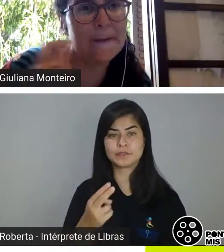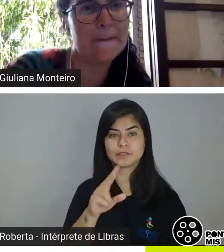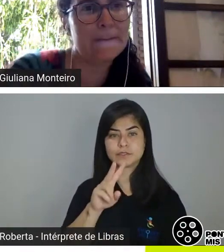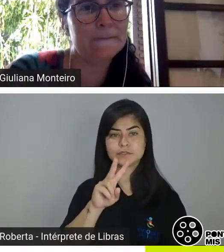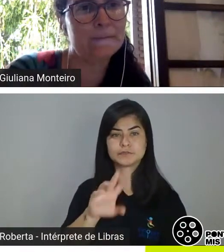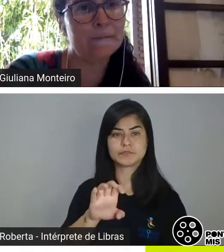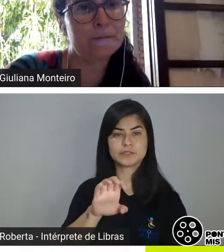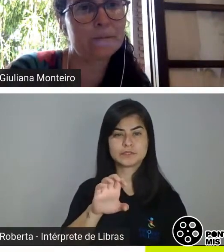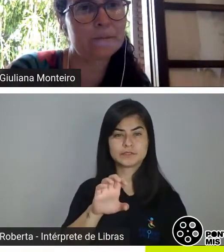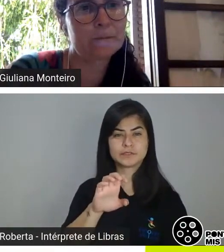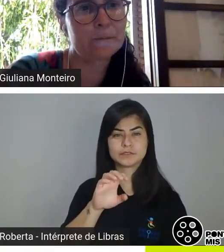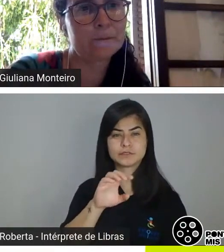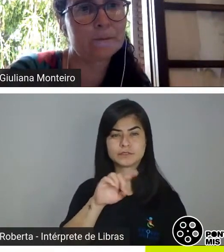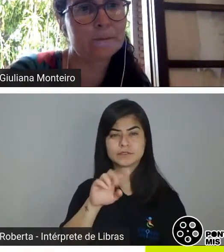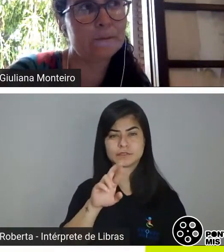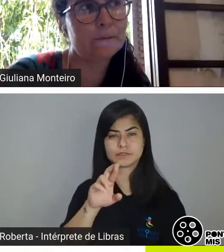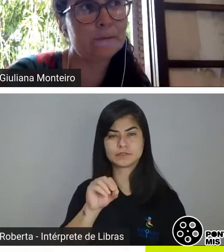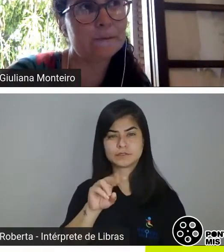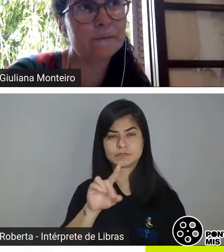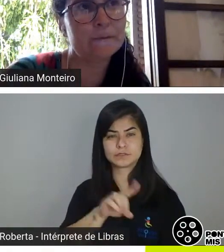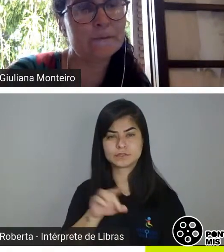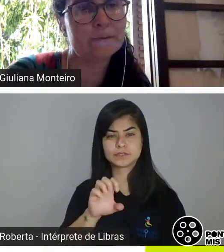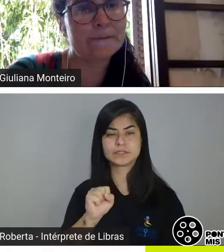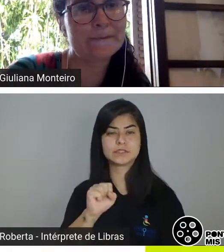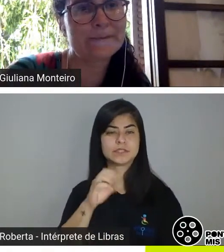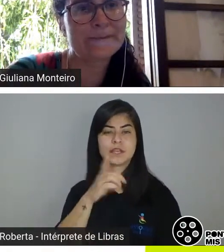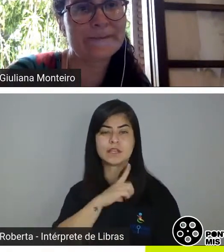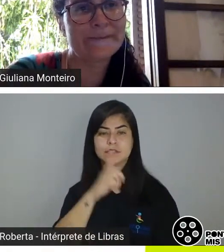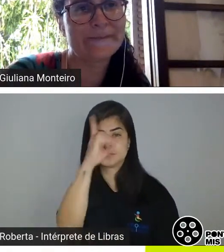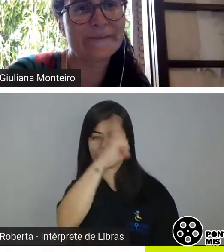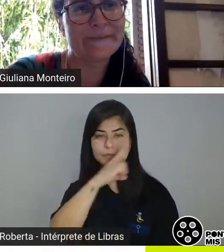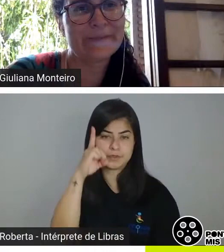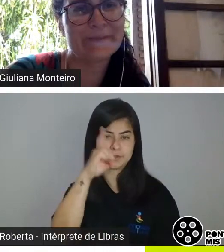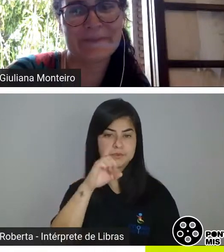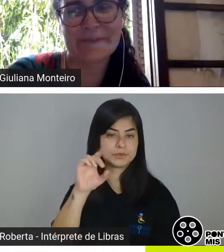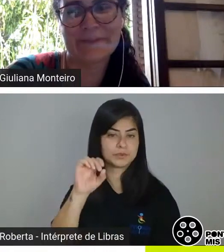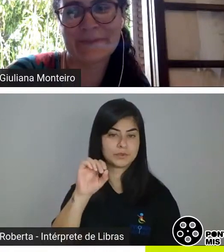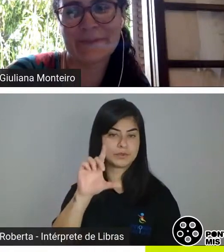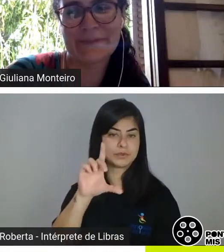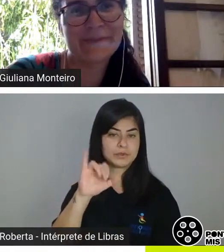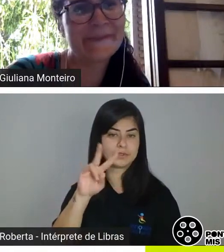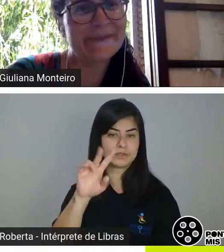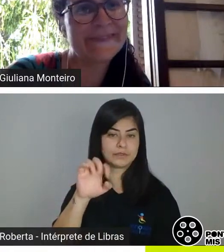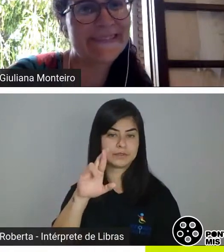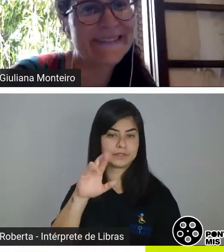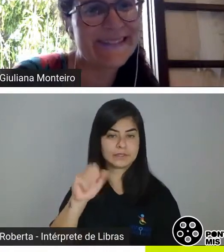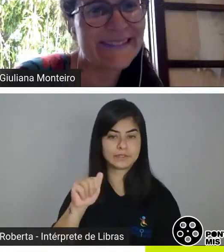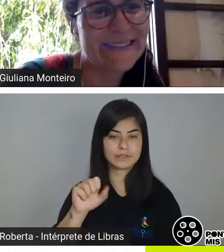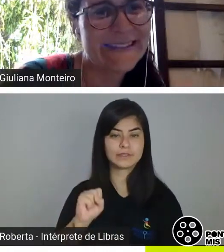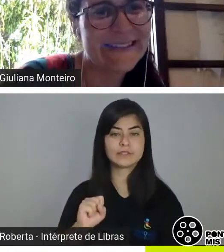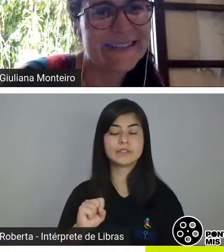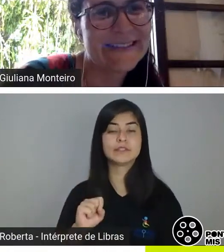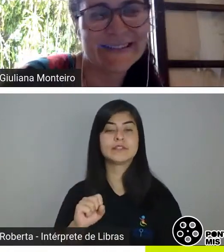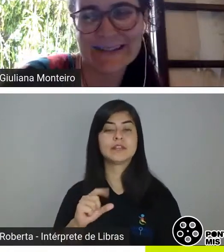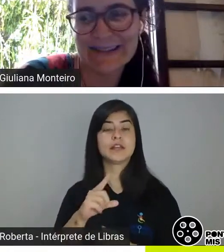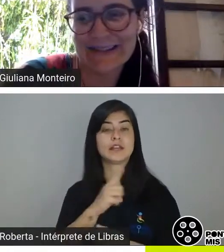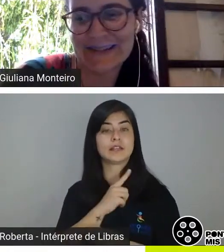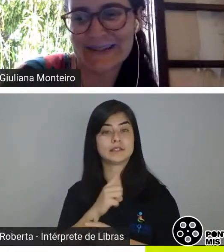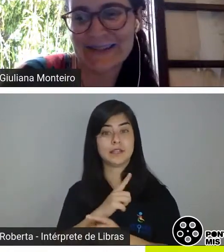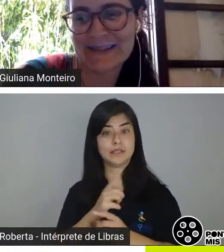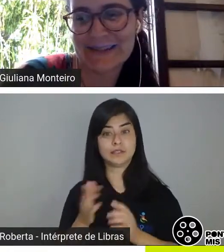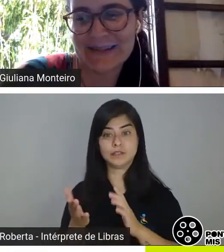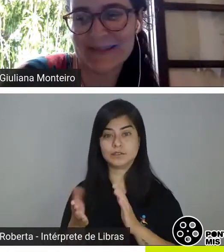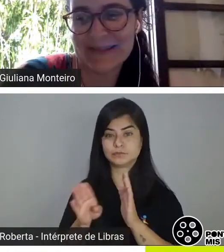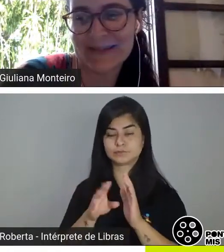longa, eu fiz um método Domingos de Oliveira, que a gente chama... Eu botei na parede, inclusive, métodos Domingos de Oliveira. Que é o seguinte, tu chega